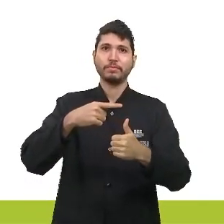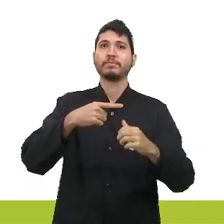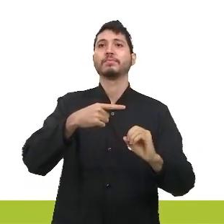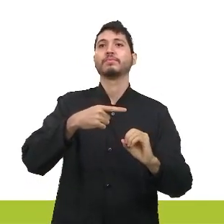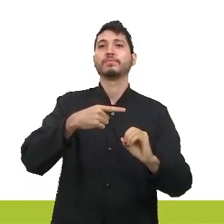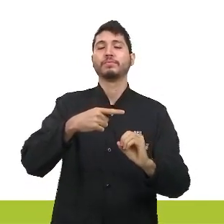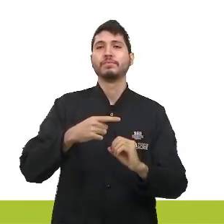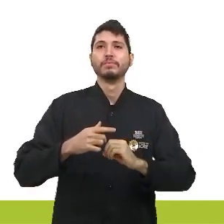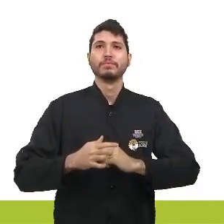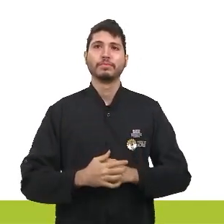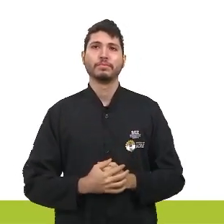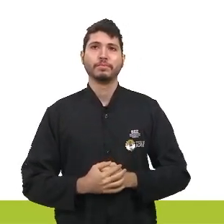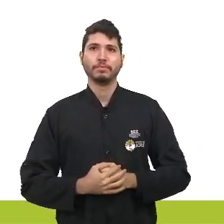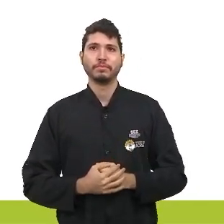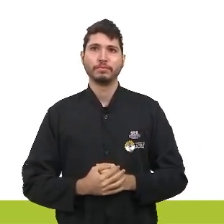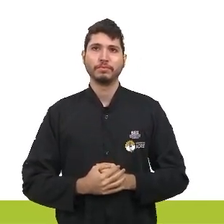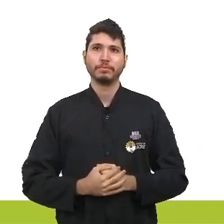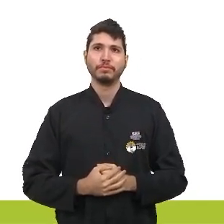última.